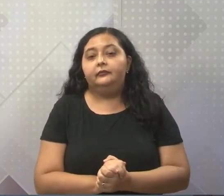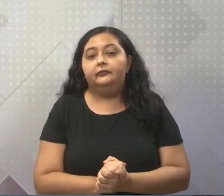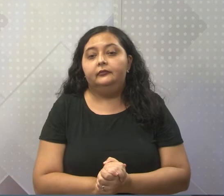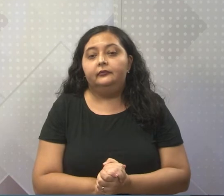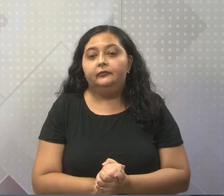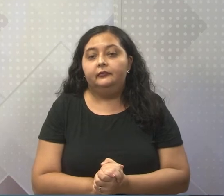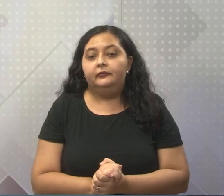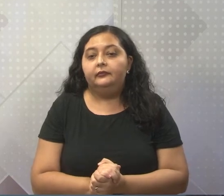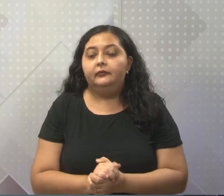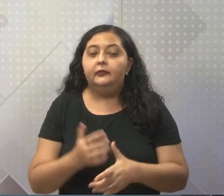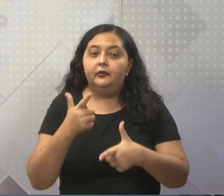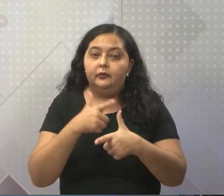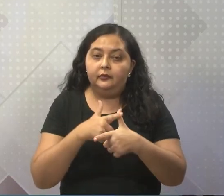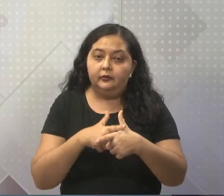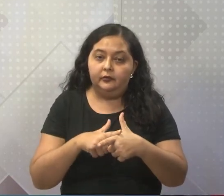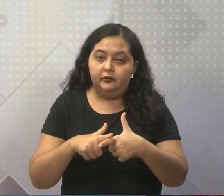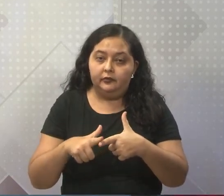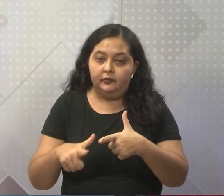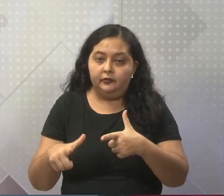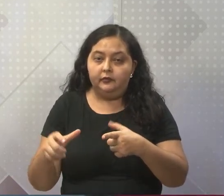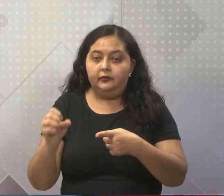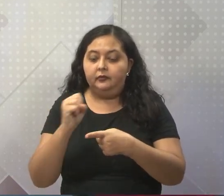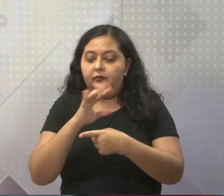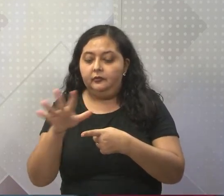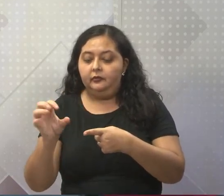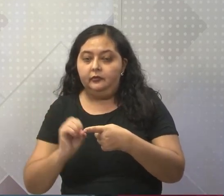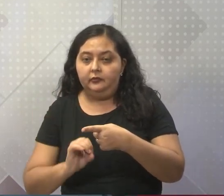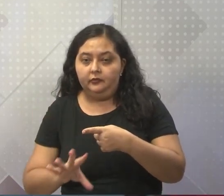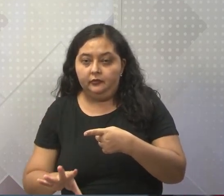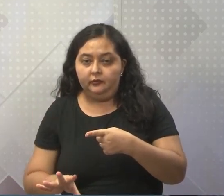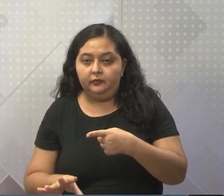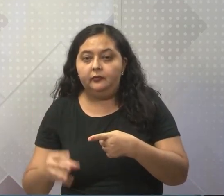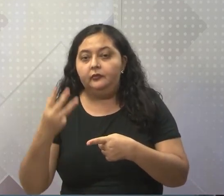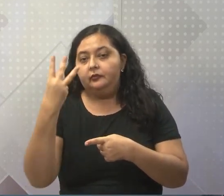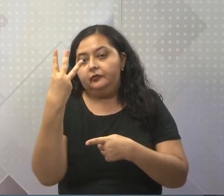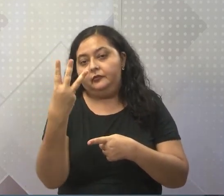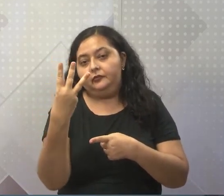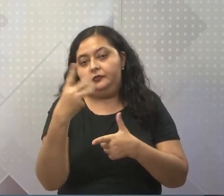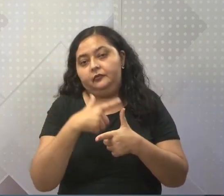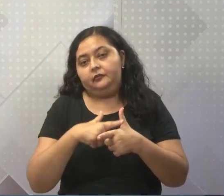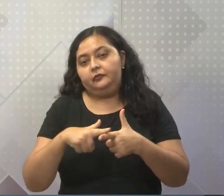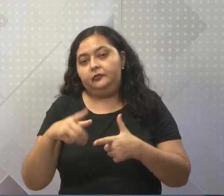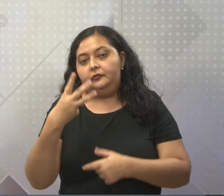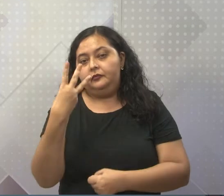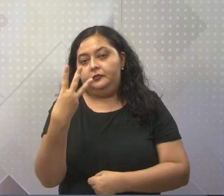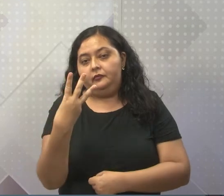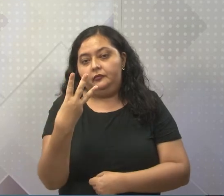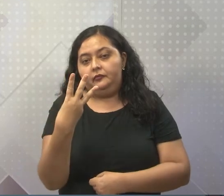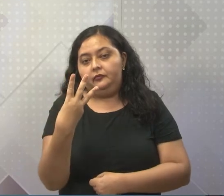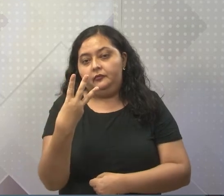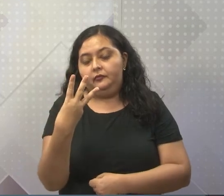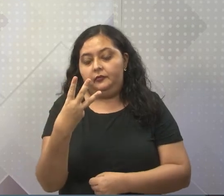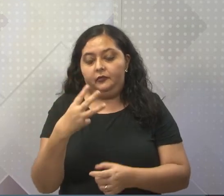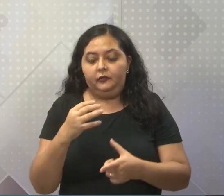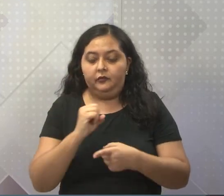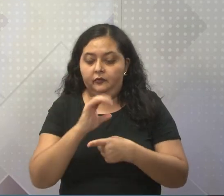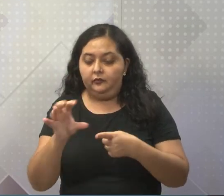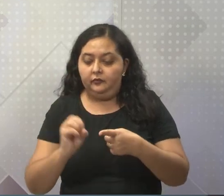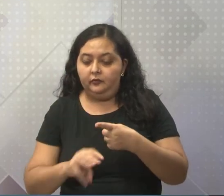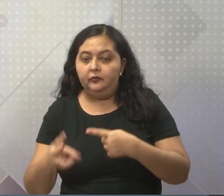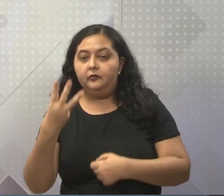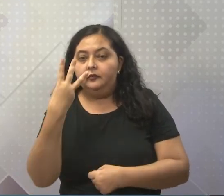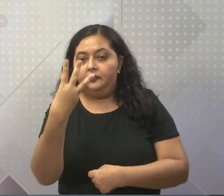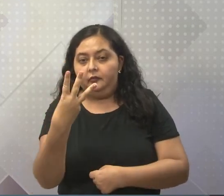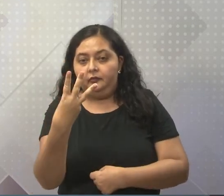chegar aqui e dividir numerador e denominador por 3. Se eu dividir tudo por 3,